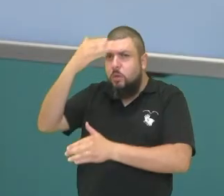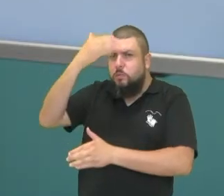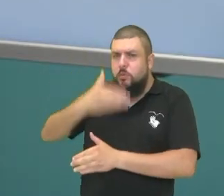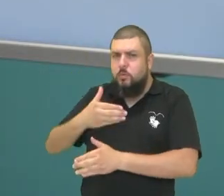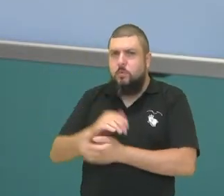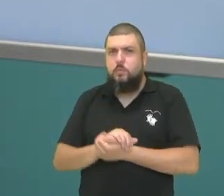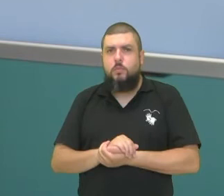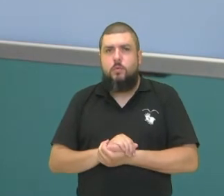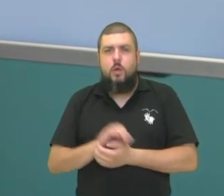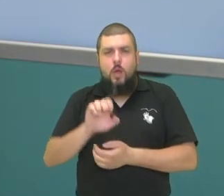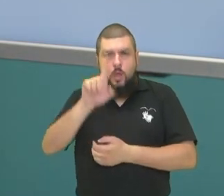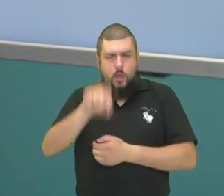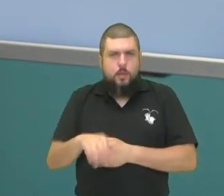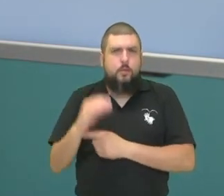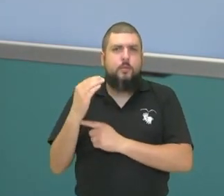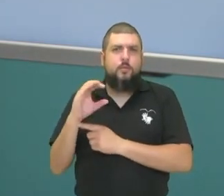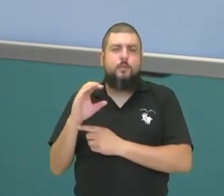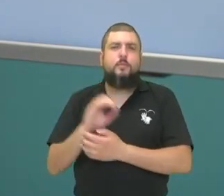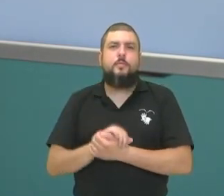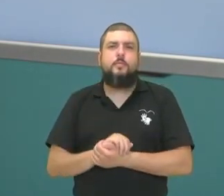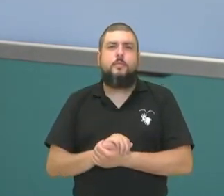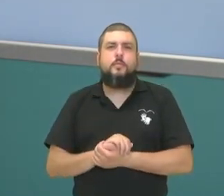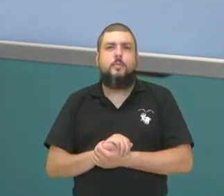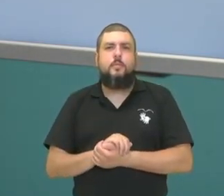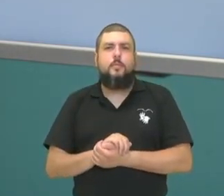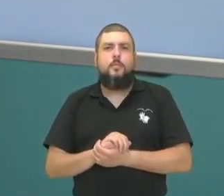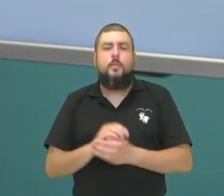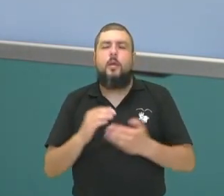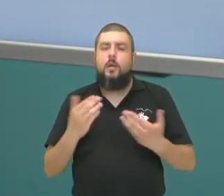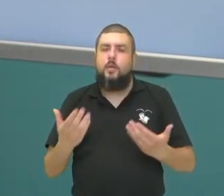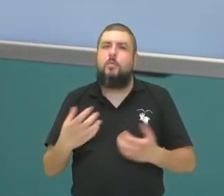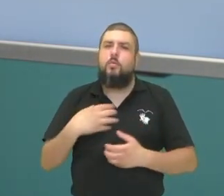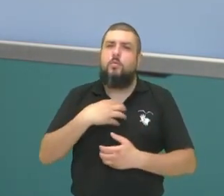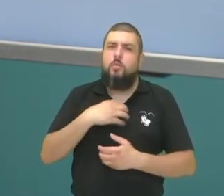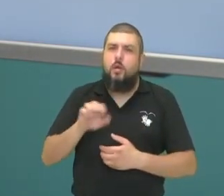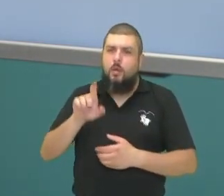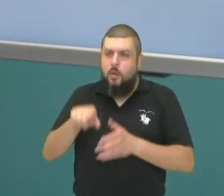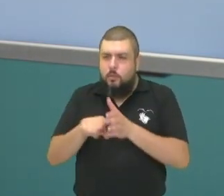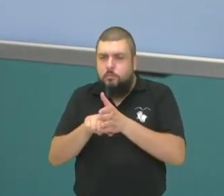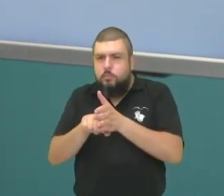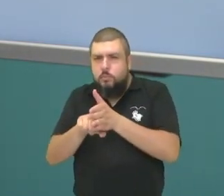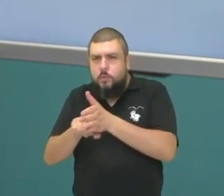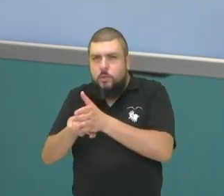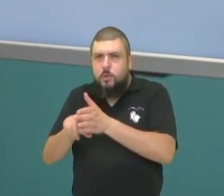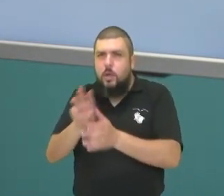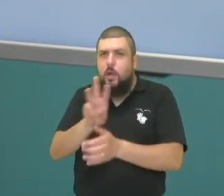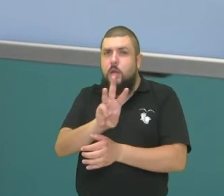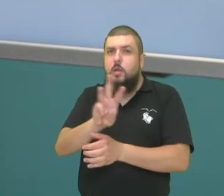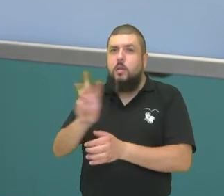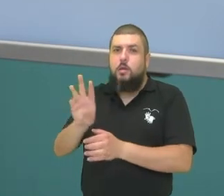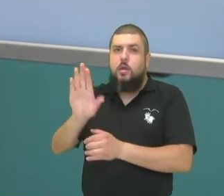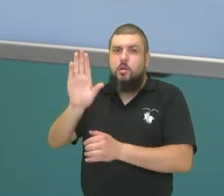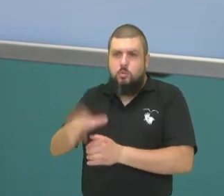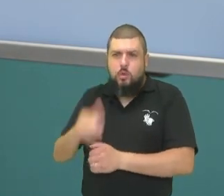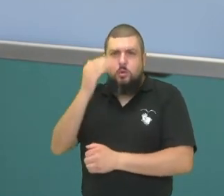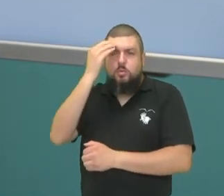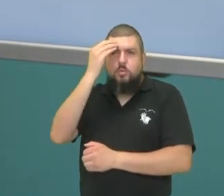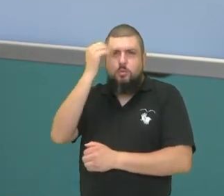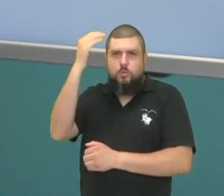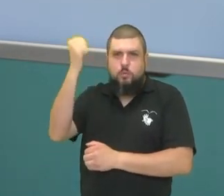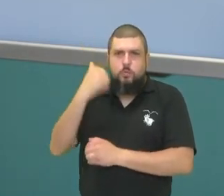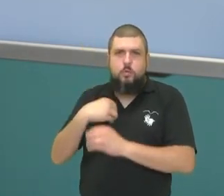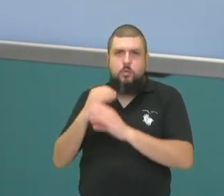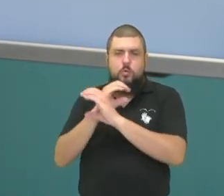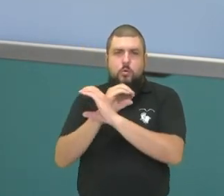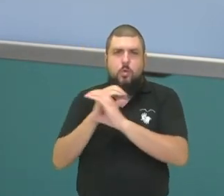Isso mesmo. Então, uma das formas é pesquisar em sites que sim, têm credibilidade e podem ter